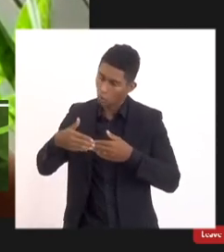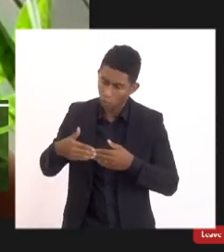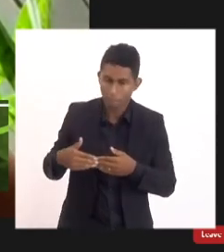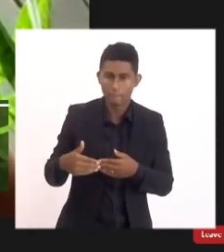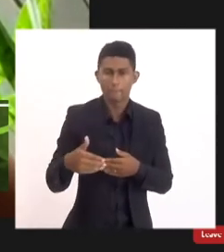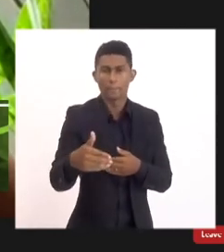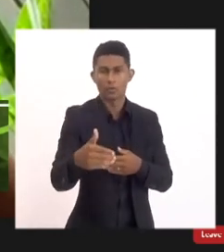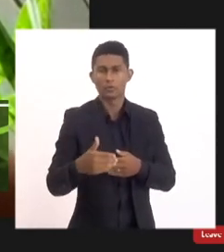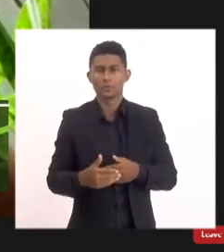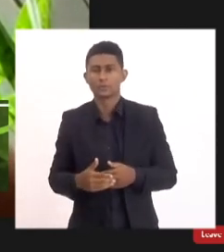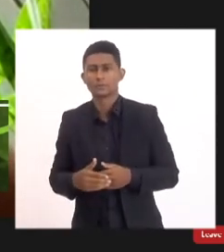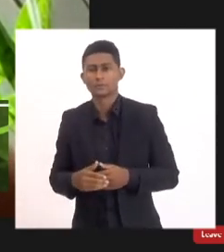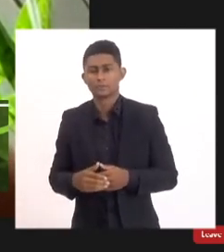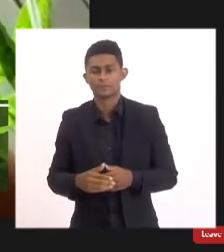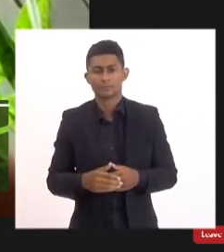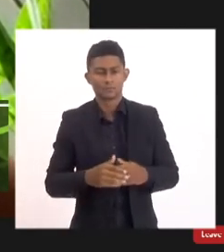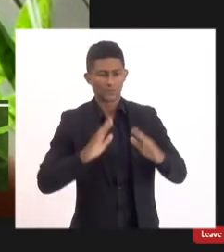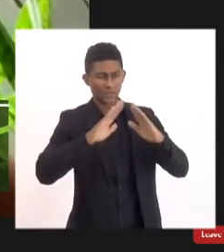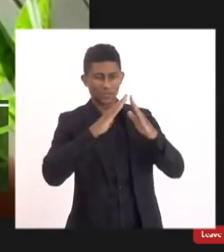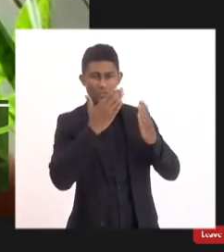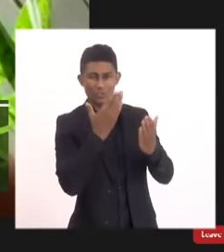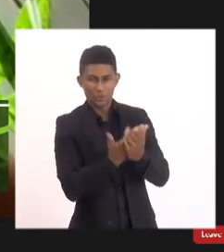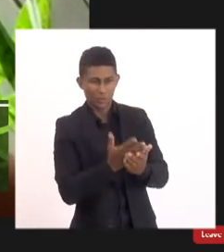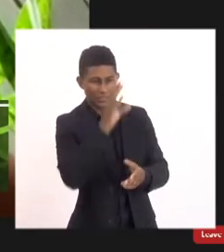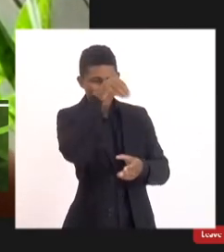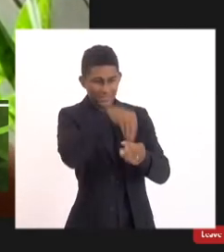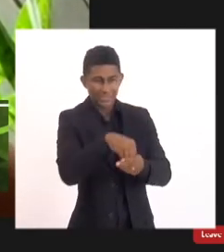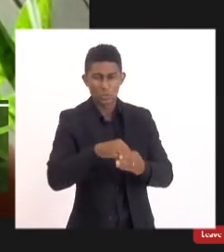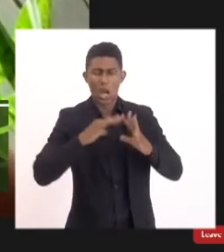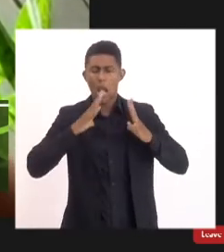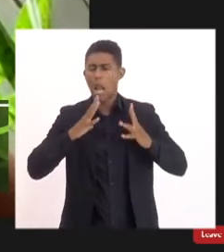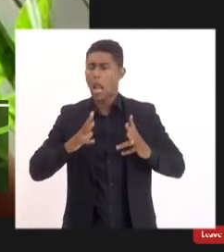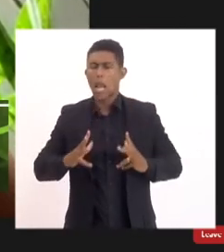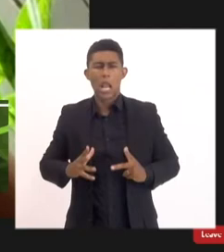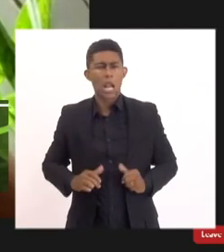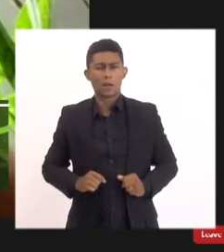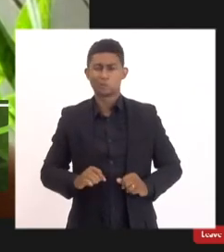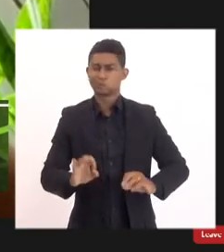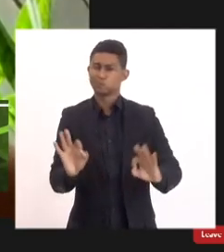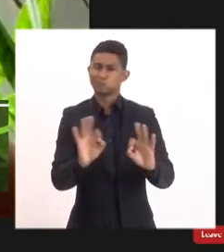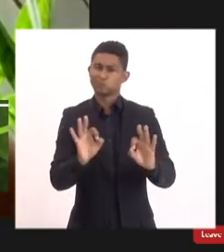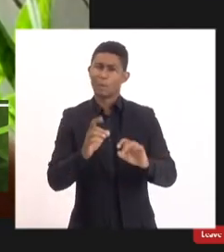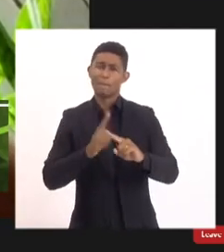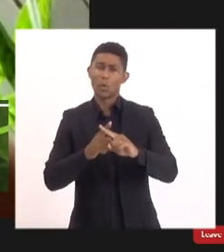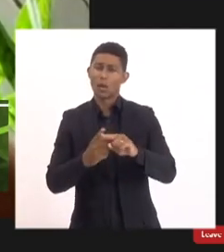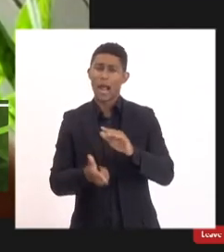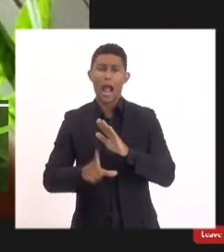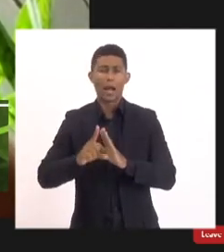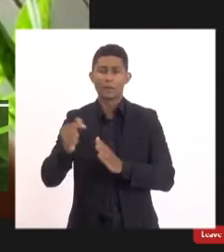com a escola não totalmente limpa, porque não tinha verba antes.